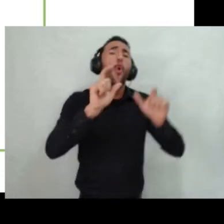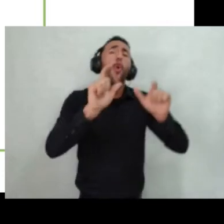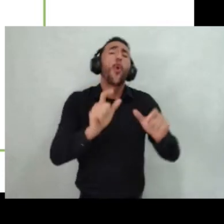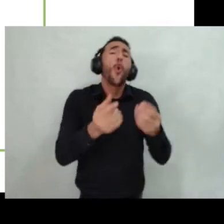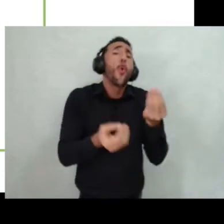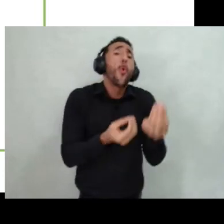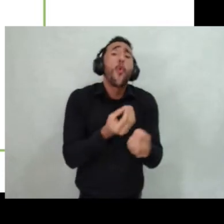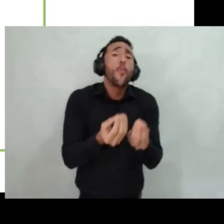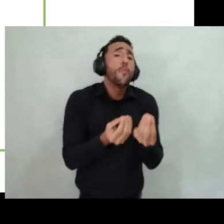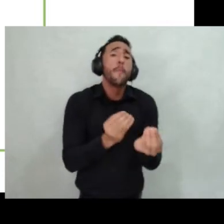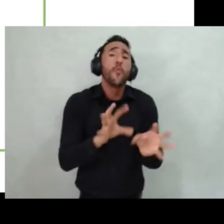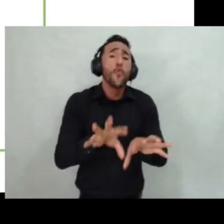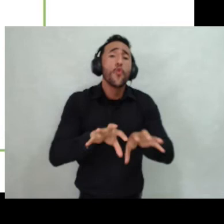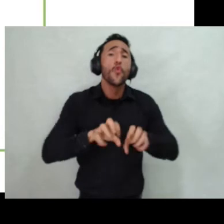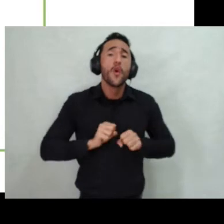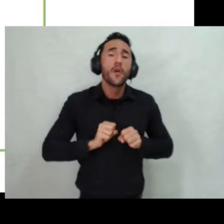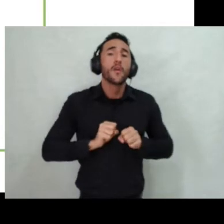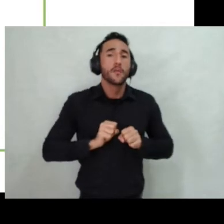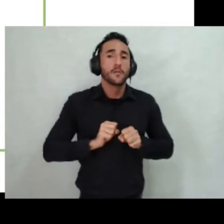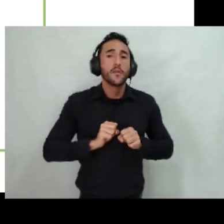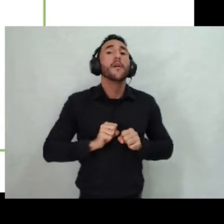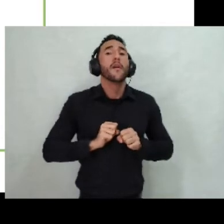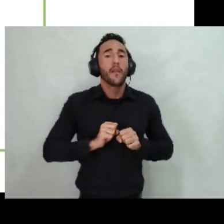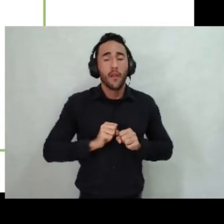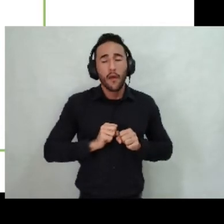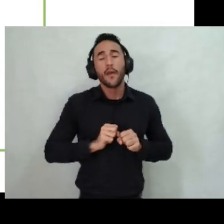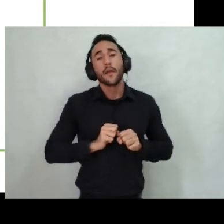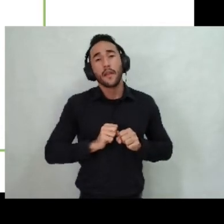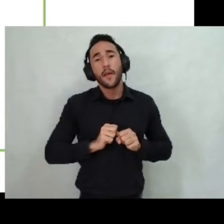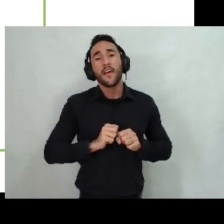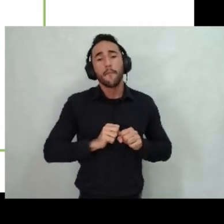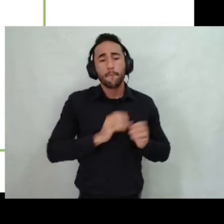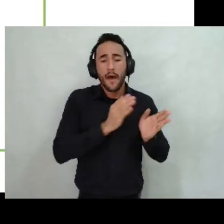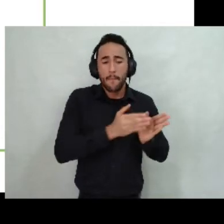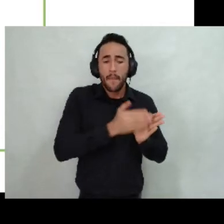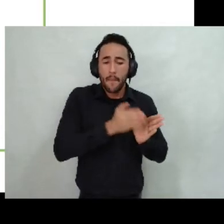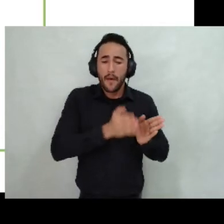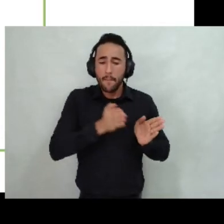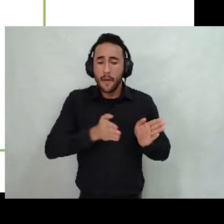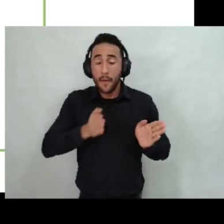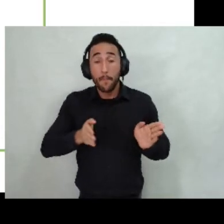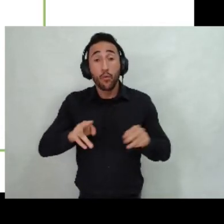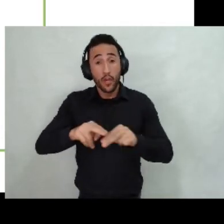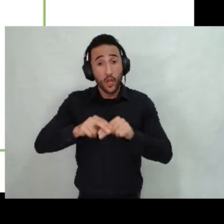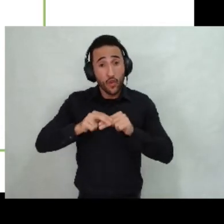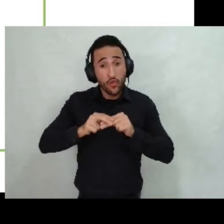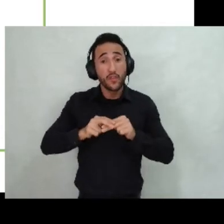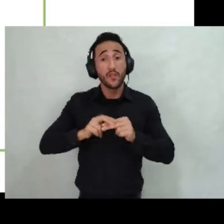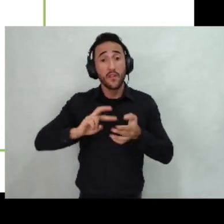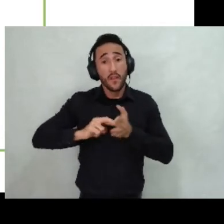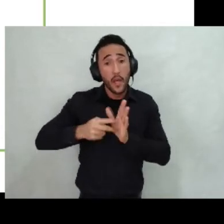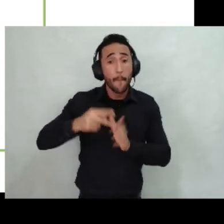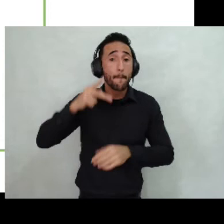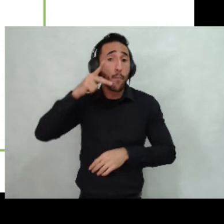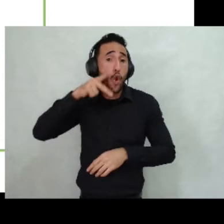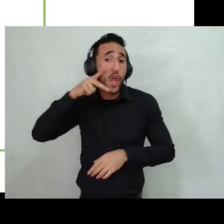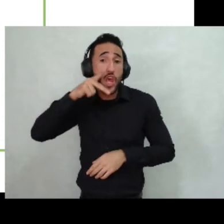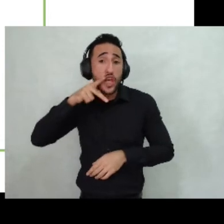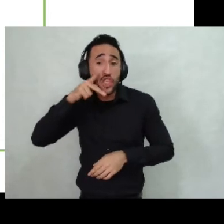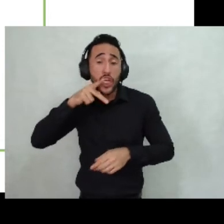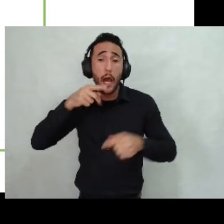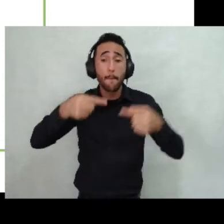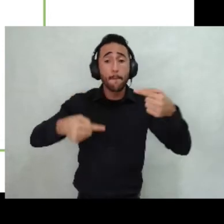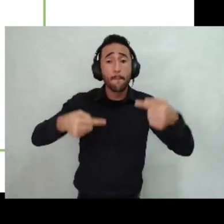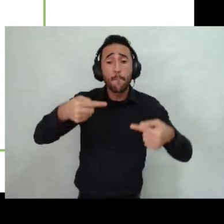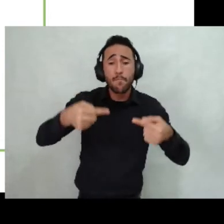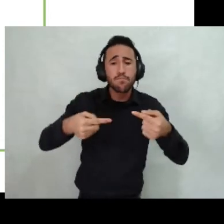Faz o isolamento. E é dessa maneira, do ponto de vista de política pública, né, fundamentalmente uma tarefa a ser